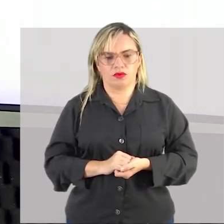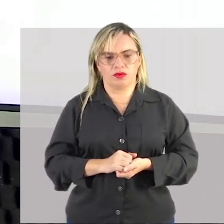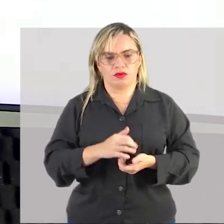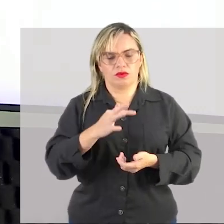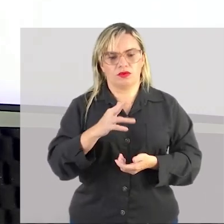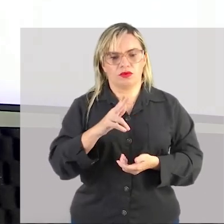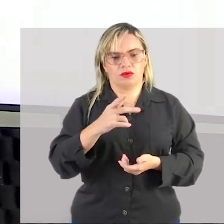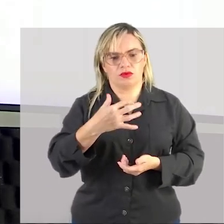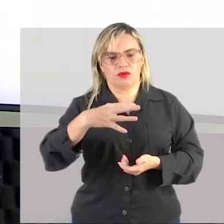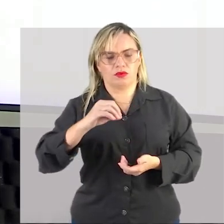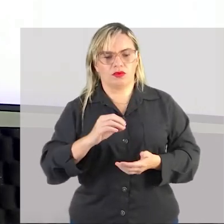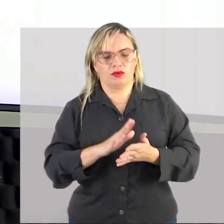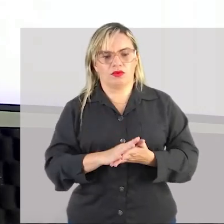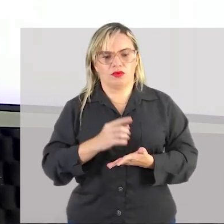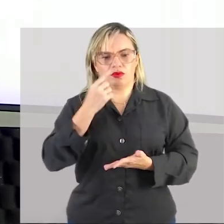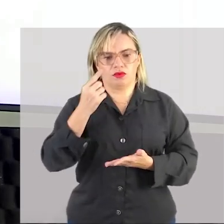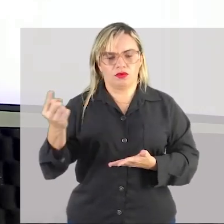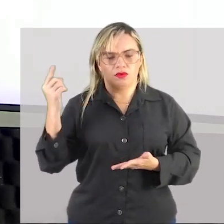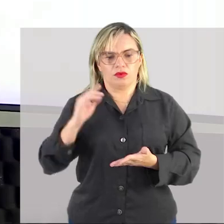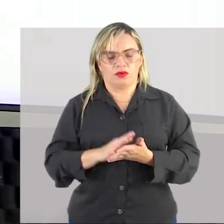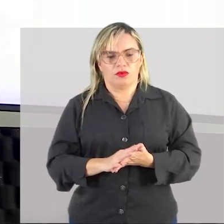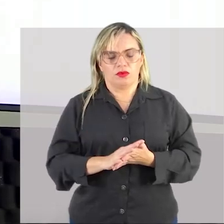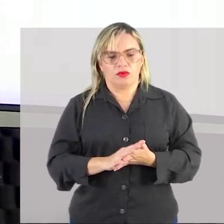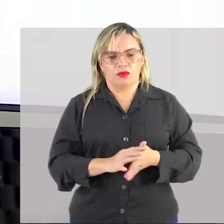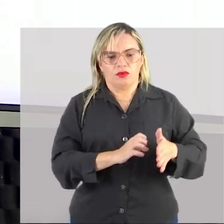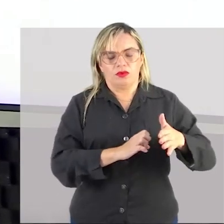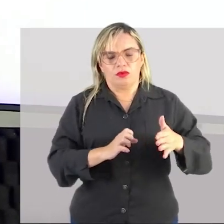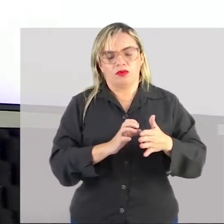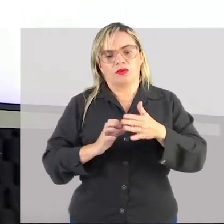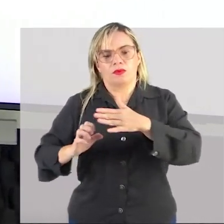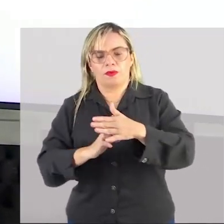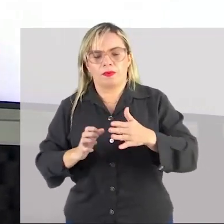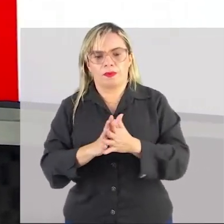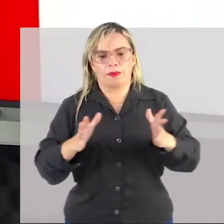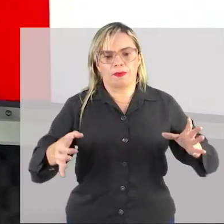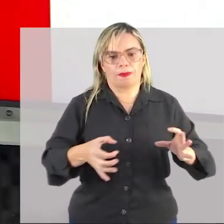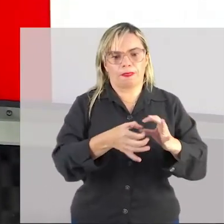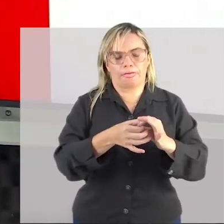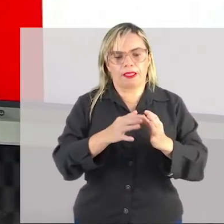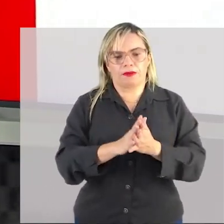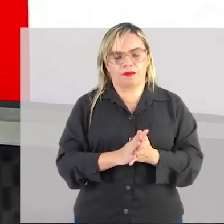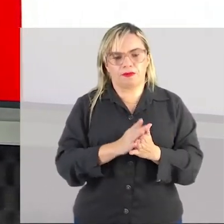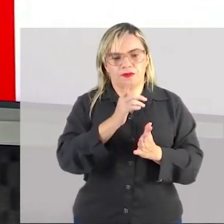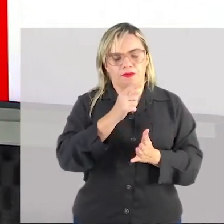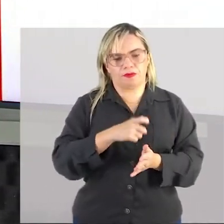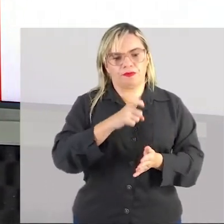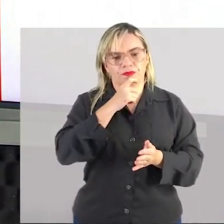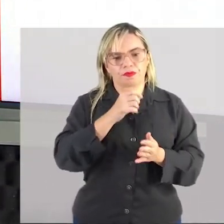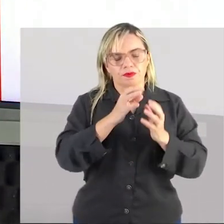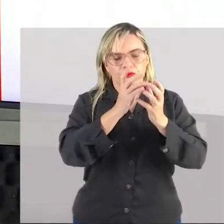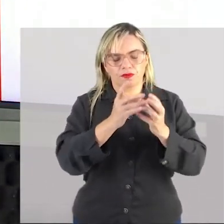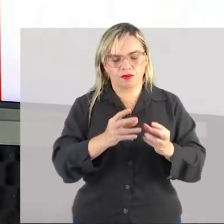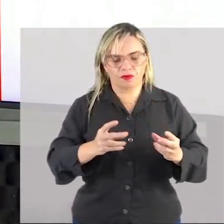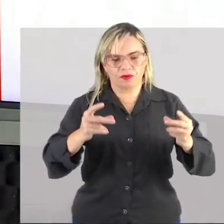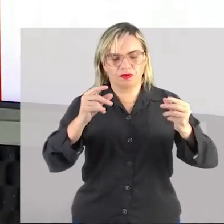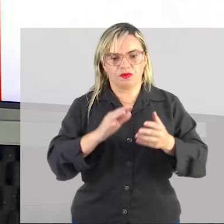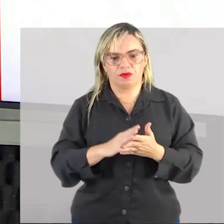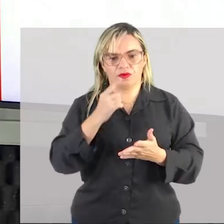eu tenho uma fusão. Então, eu quero derreter alguma coisa, eu quero descongelar, eu quero sofrer fusão.